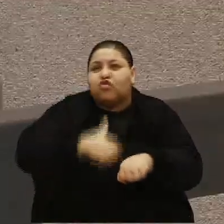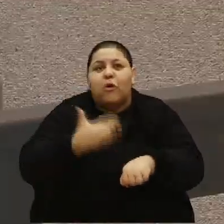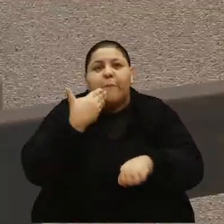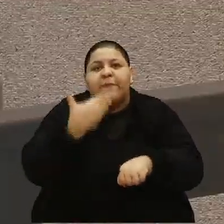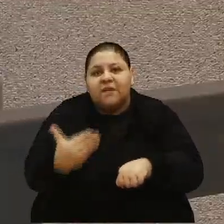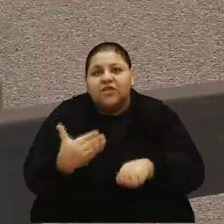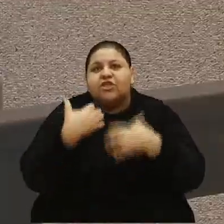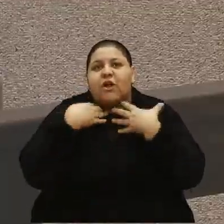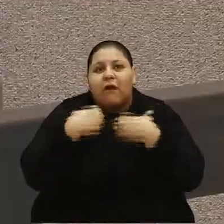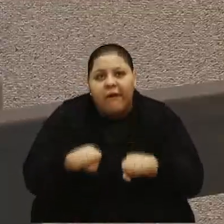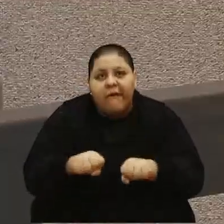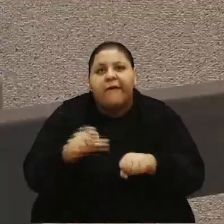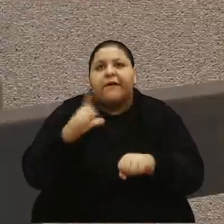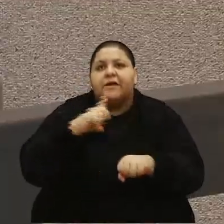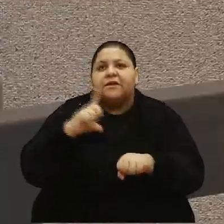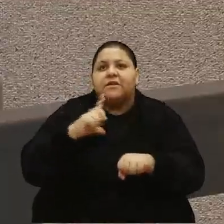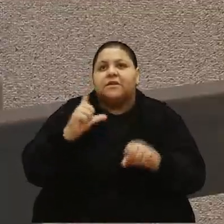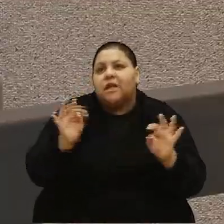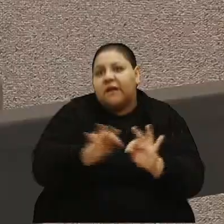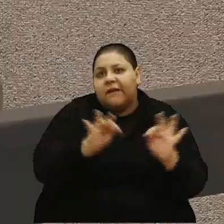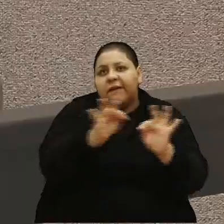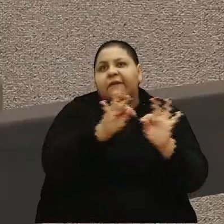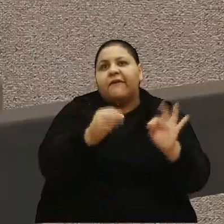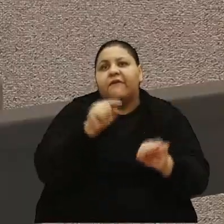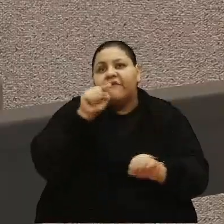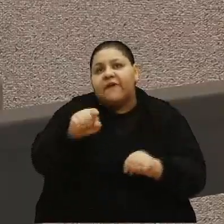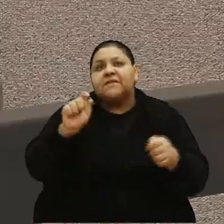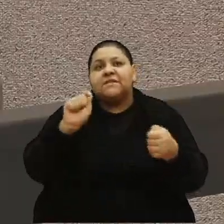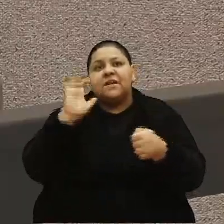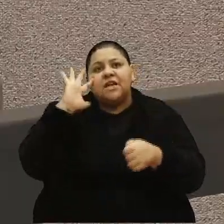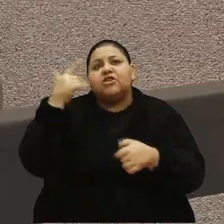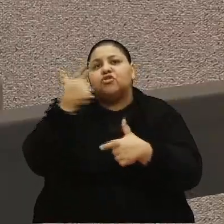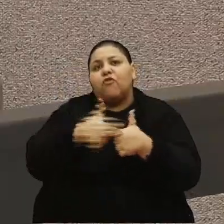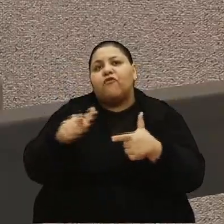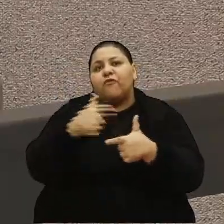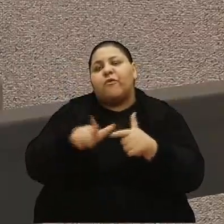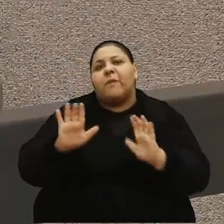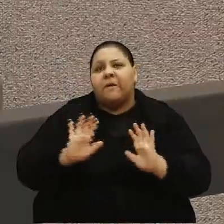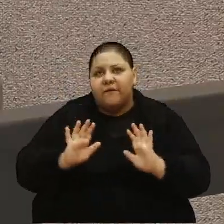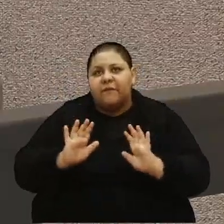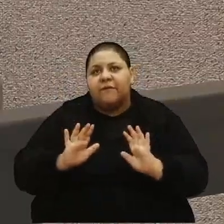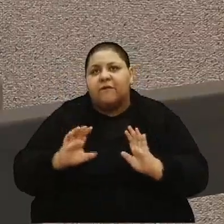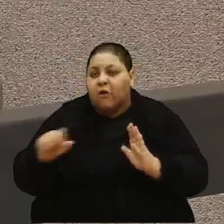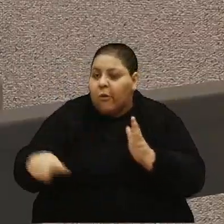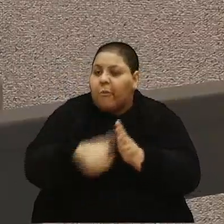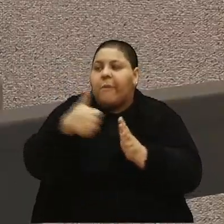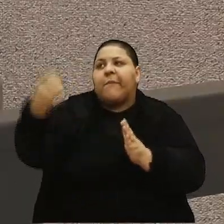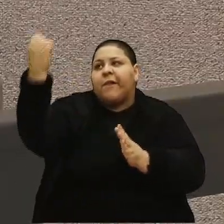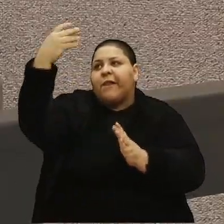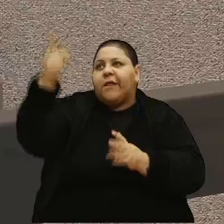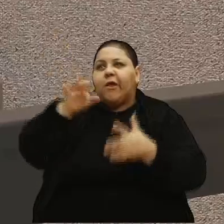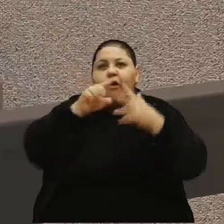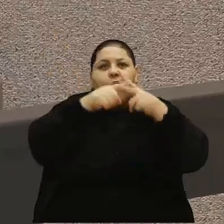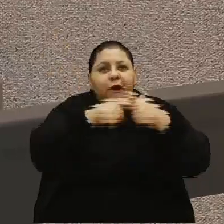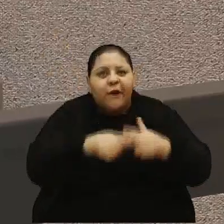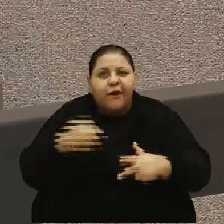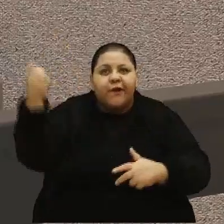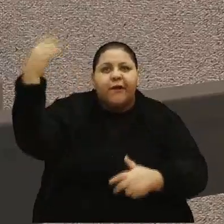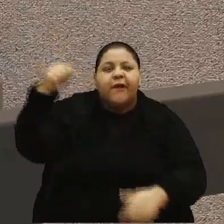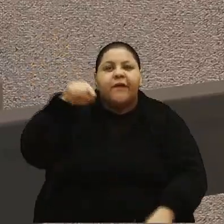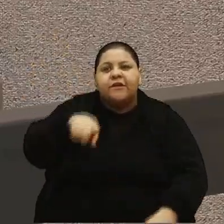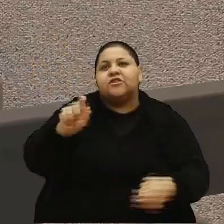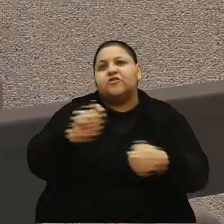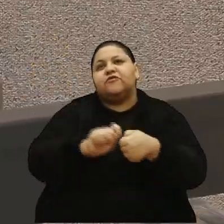a secretaria, que tem a parte técnica, vai lá e faça uma melhor sinalização. Faça o reparo da sinalização. E é isso que eu